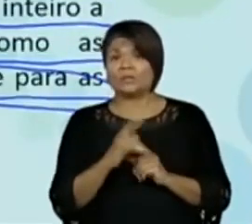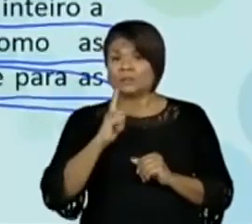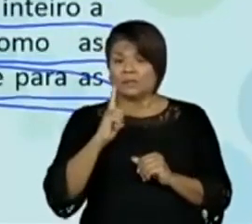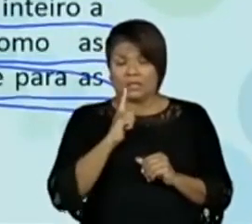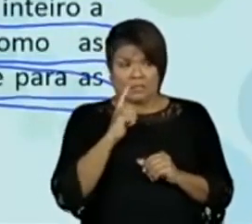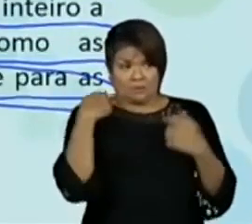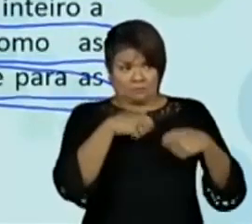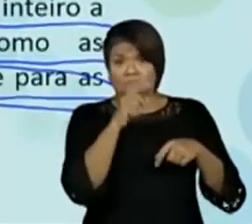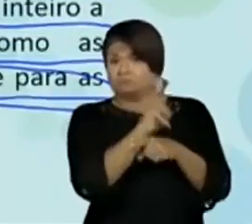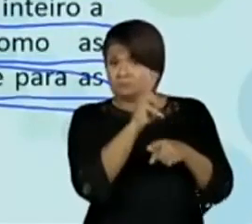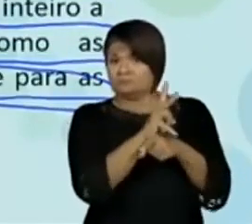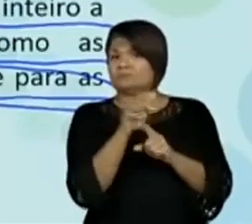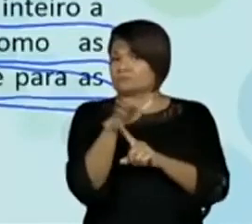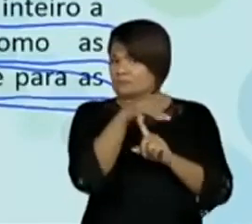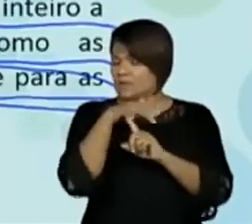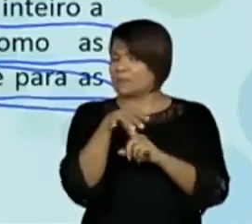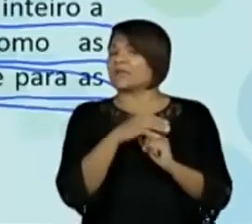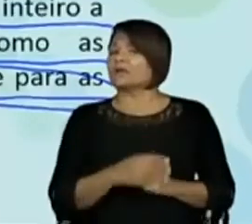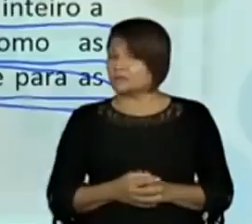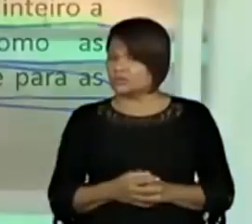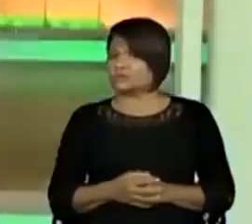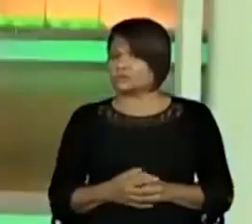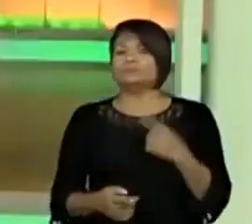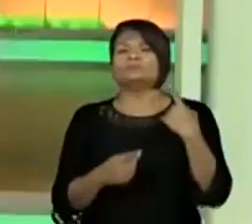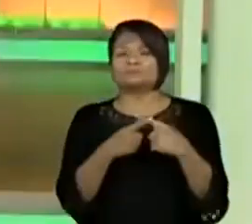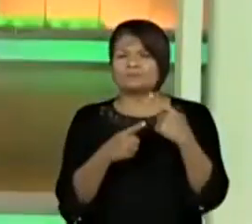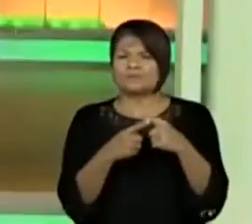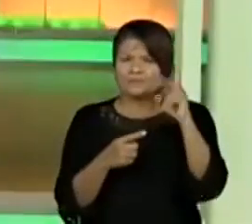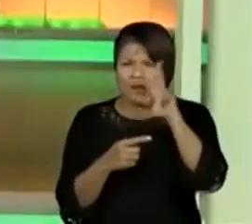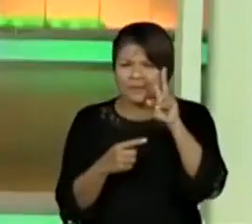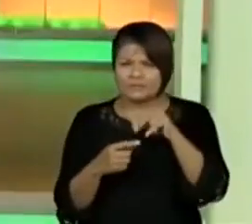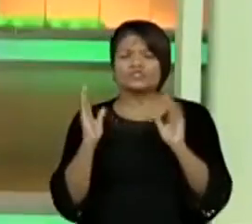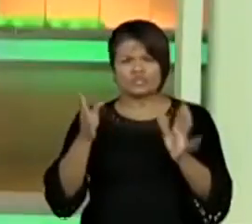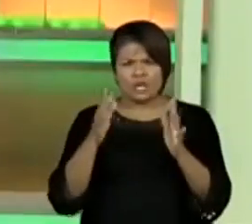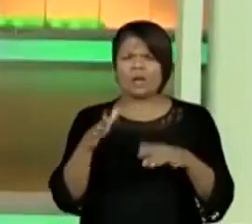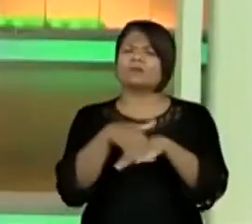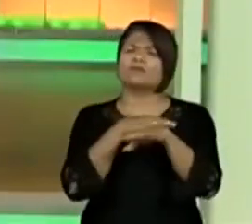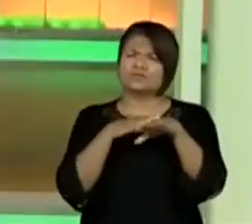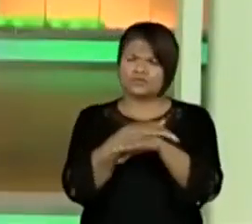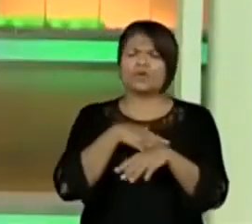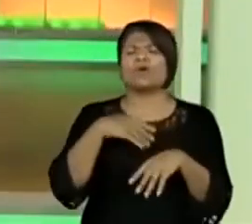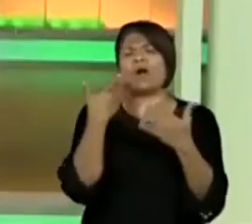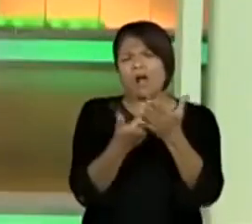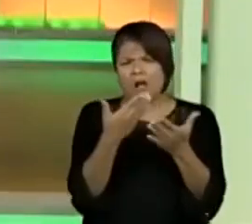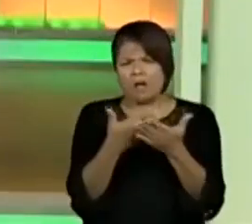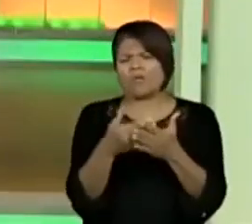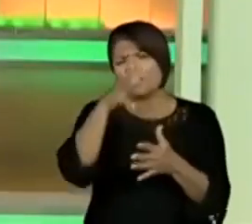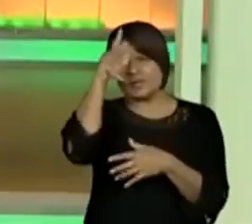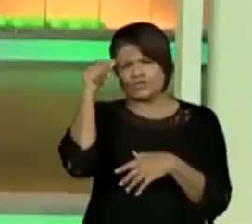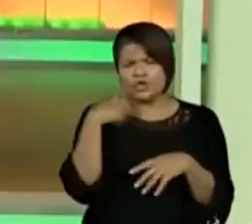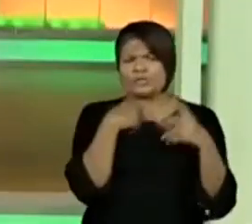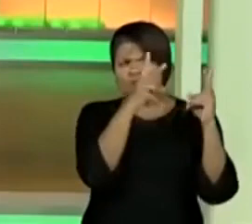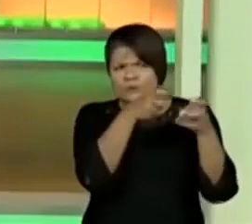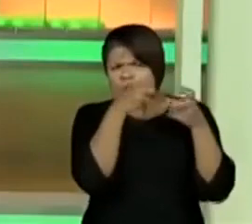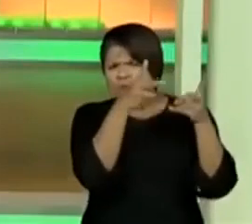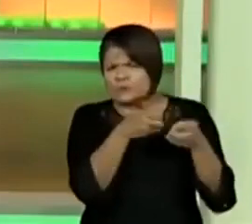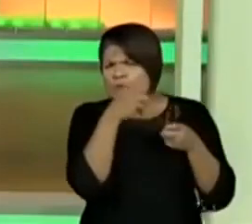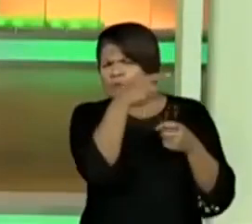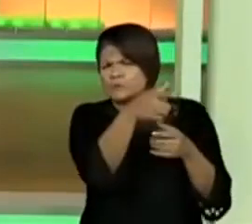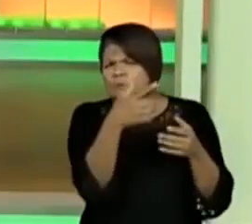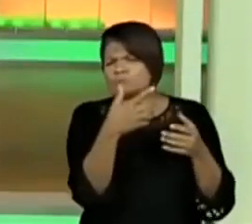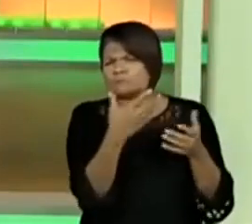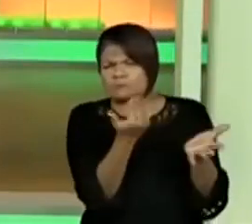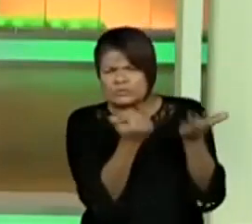importante. Se a gente entrar um pouquinho na aula sobre a questão da Amazônia, exploração e tudo mais, o que tem feito? Quais são os